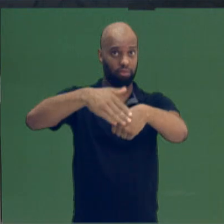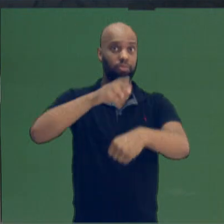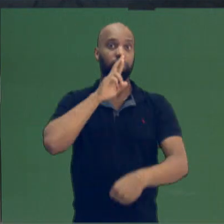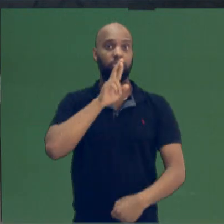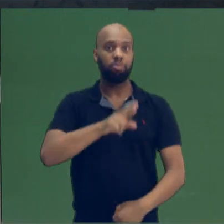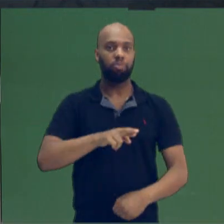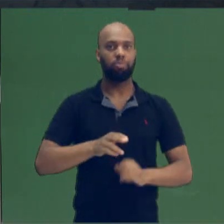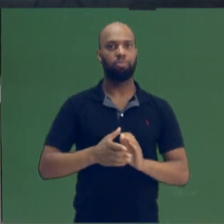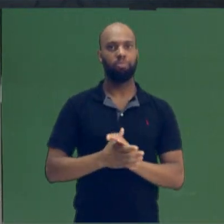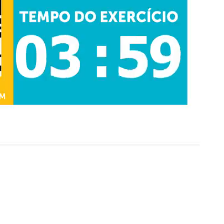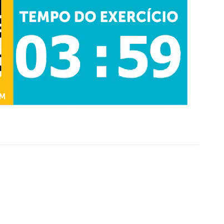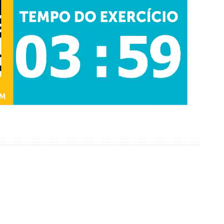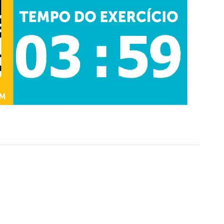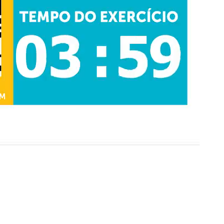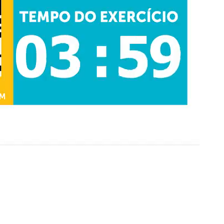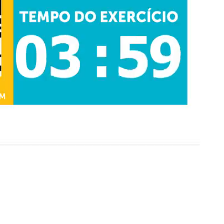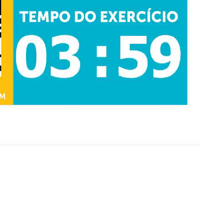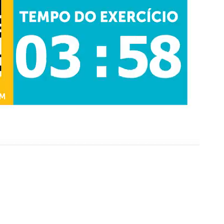exercício. Vamos lá!